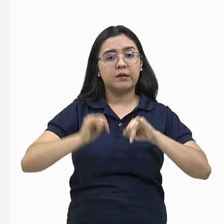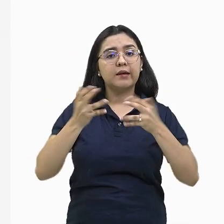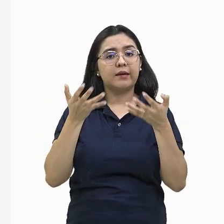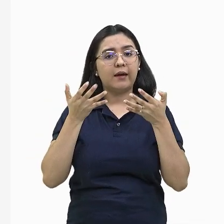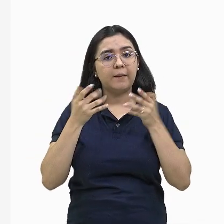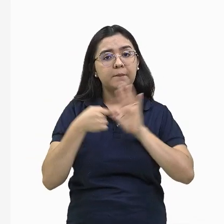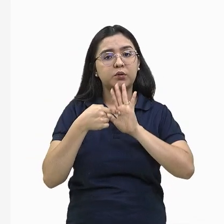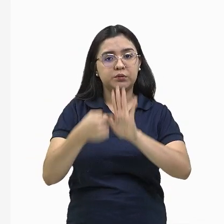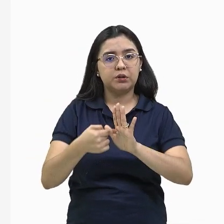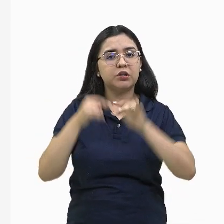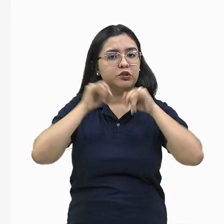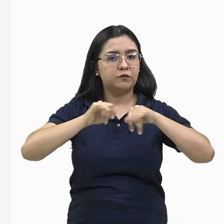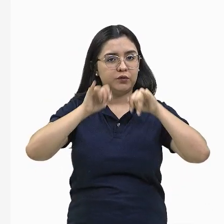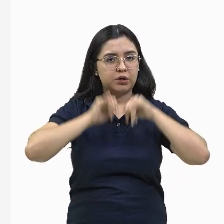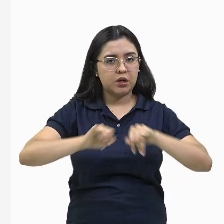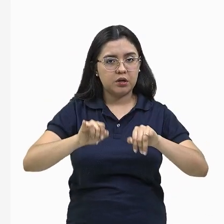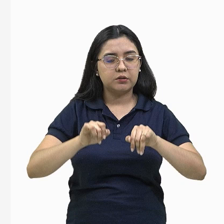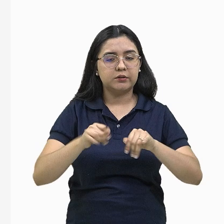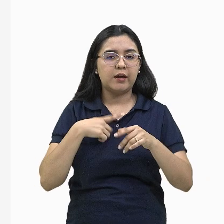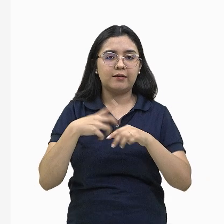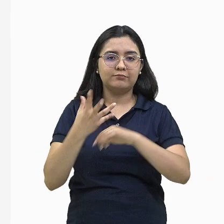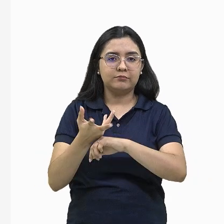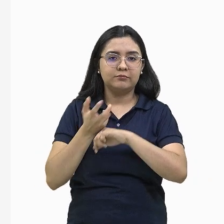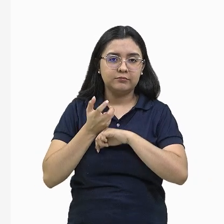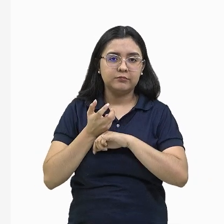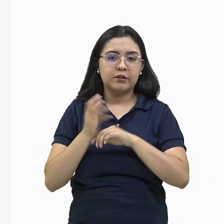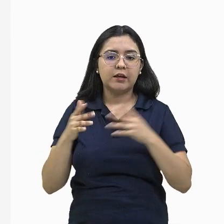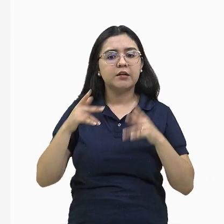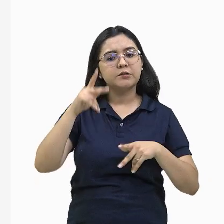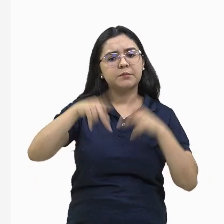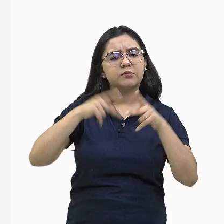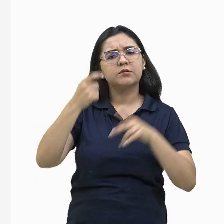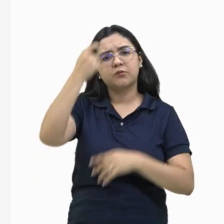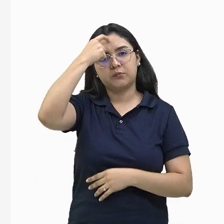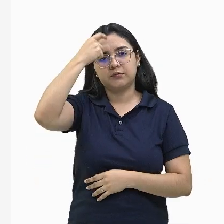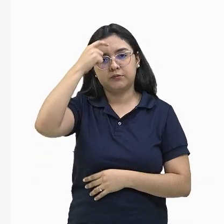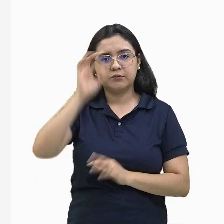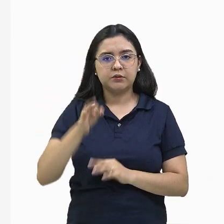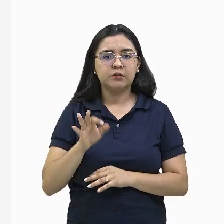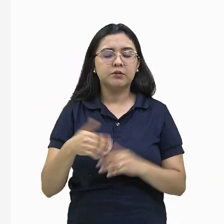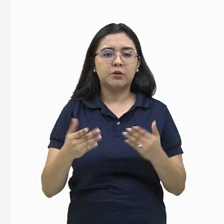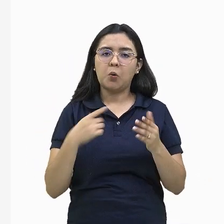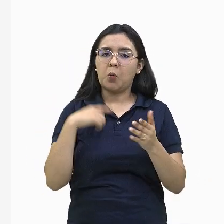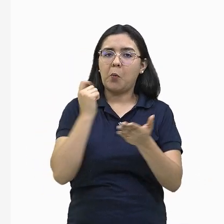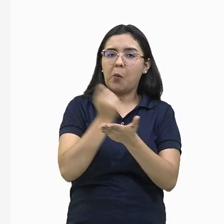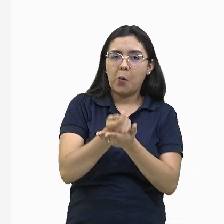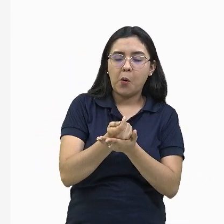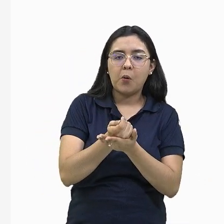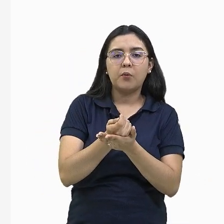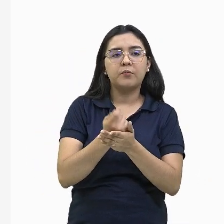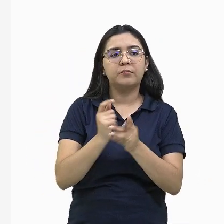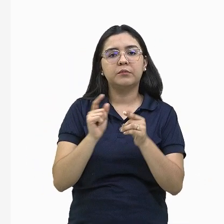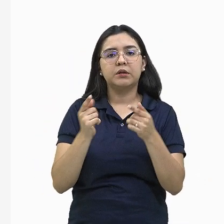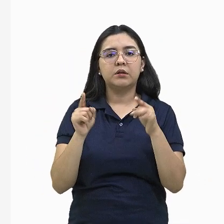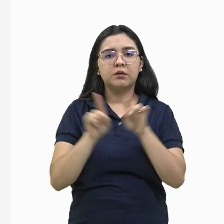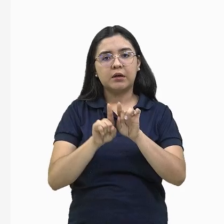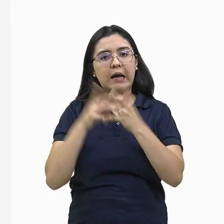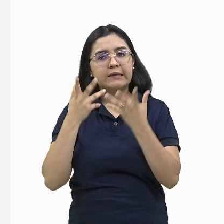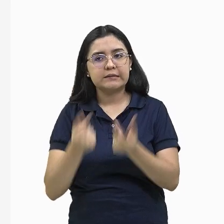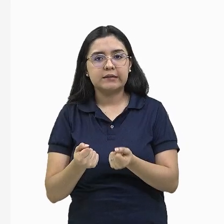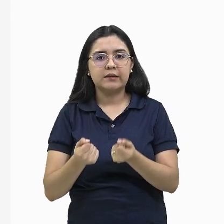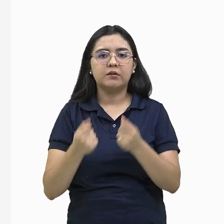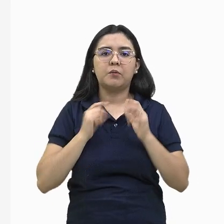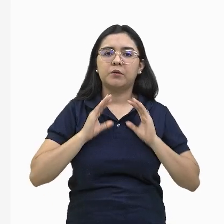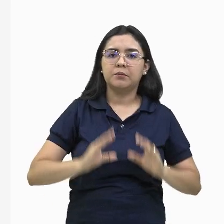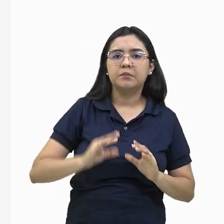quer divulgar, quer persuadir, fazer com que as pessoas se conscientizem. Comprem um produto, adotem determinada ideia ou